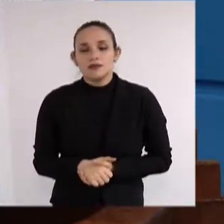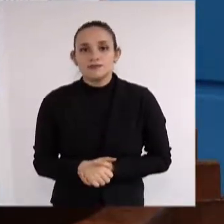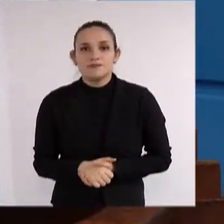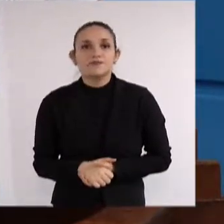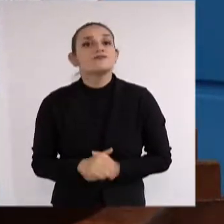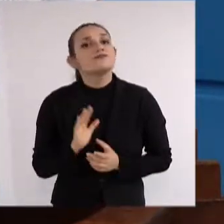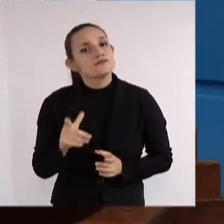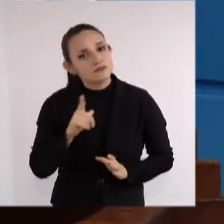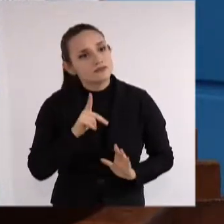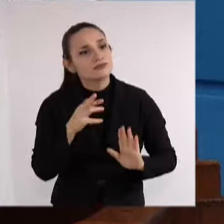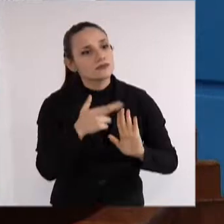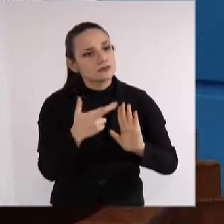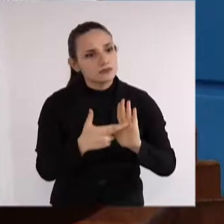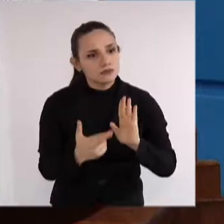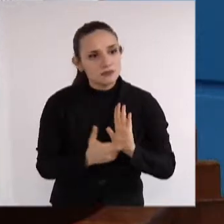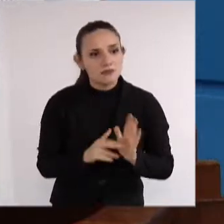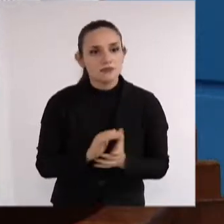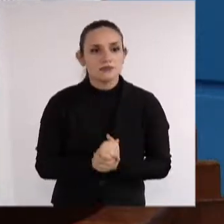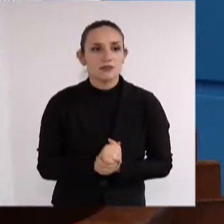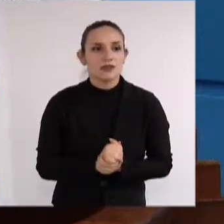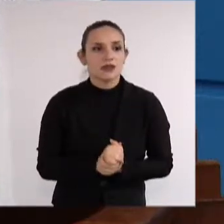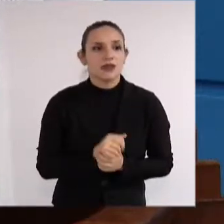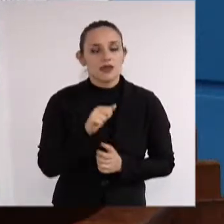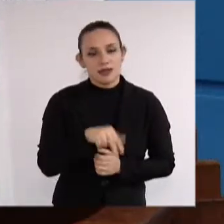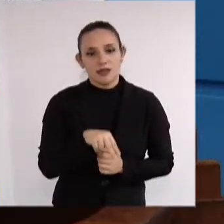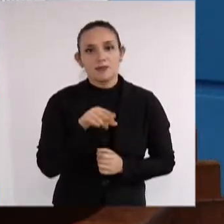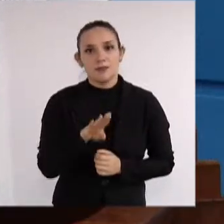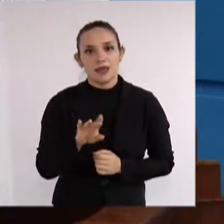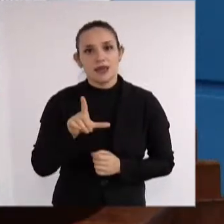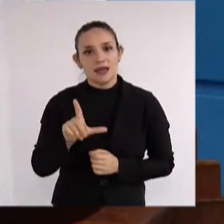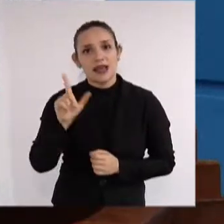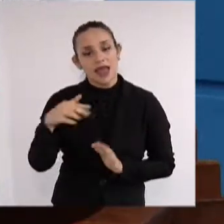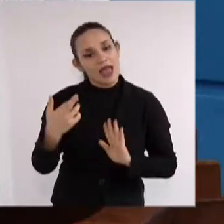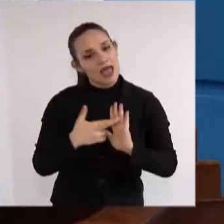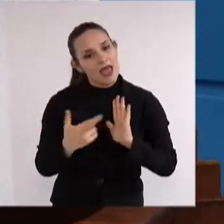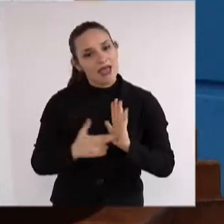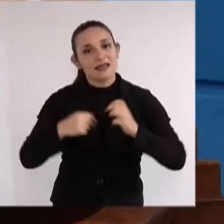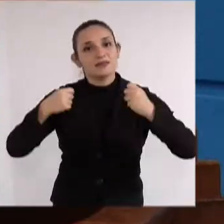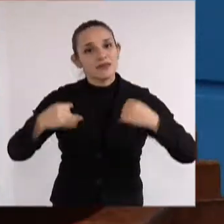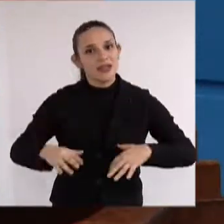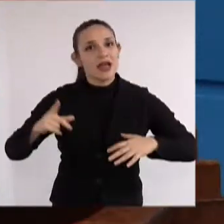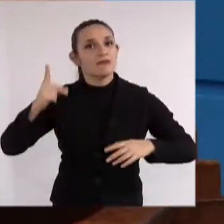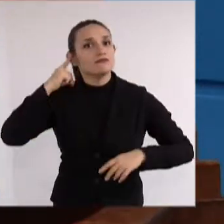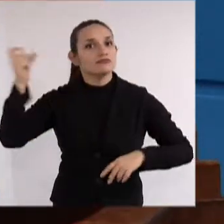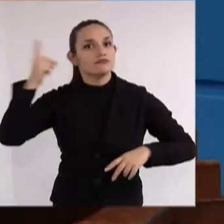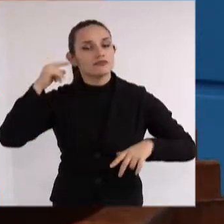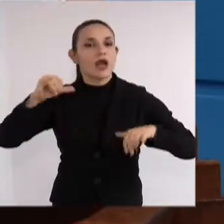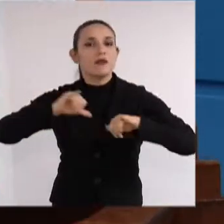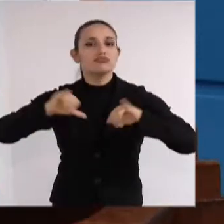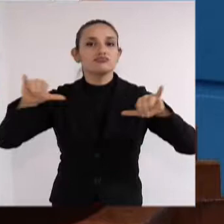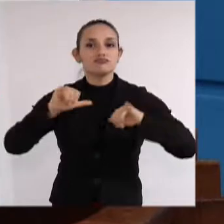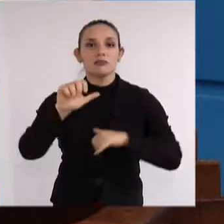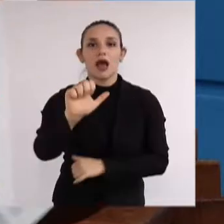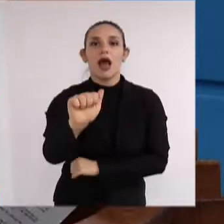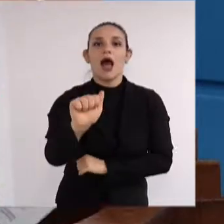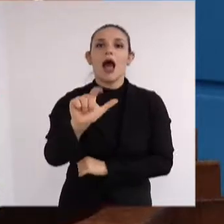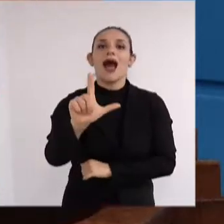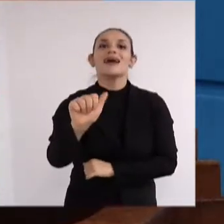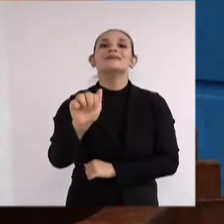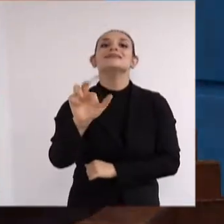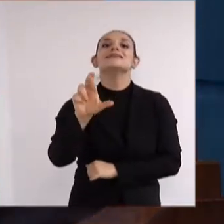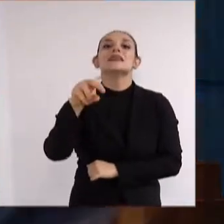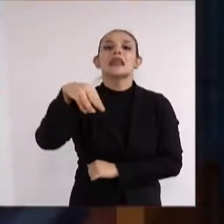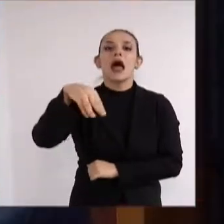Regras estabelecidas pela NBR 950, normas que tratam especificamente de alarmes, que é necessário, é